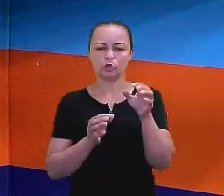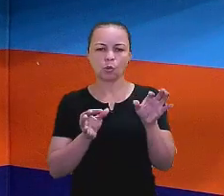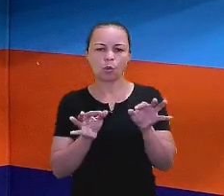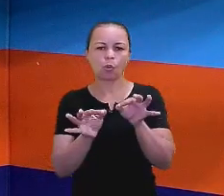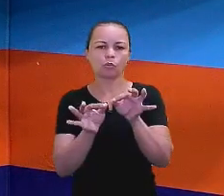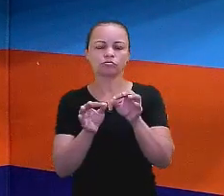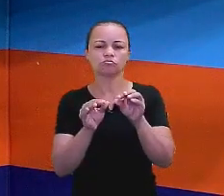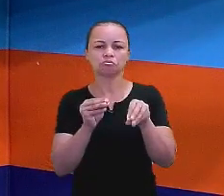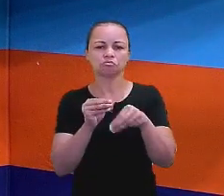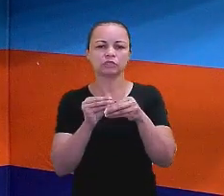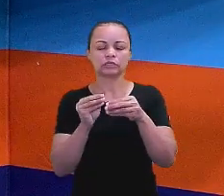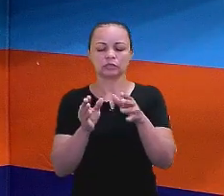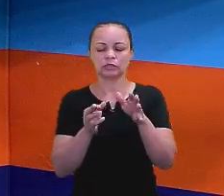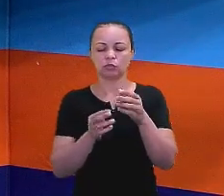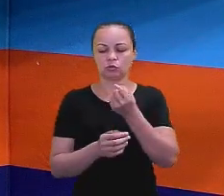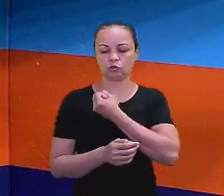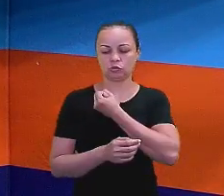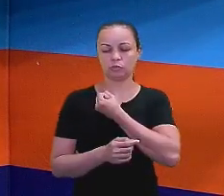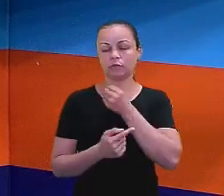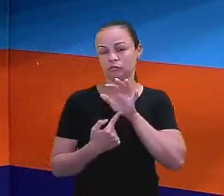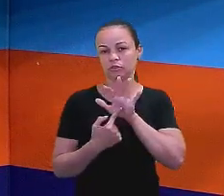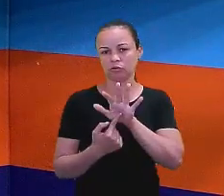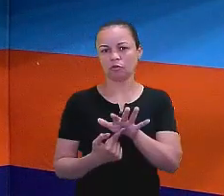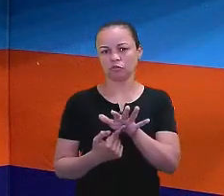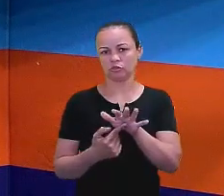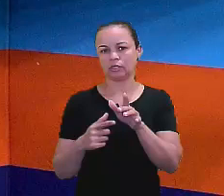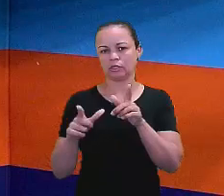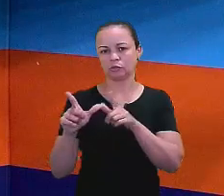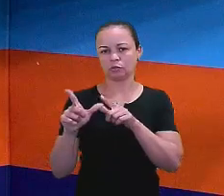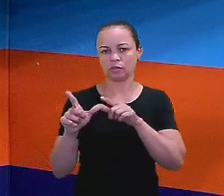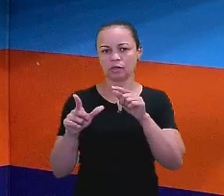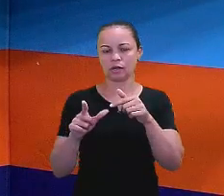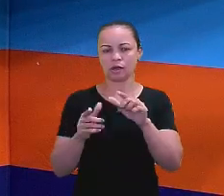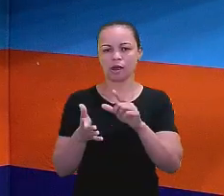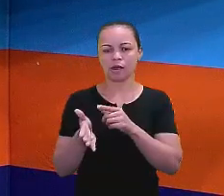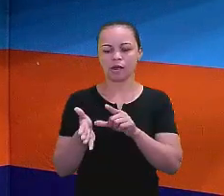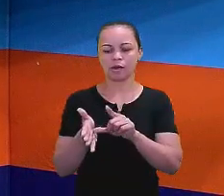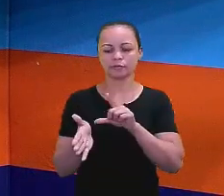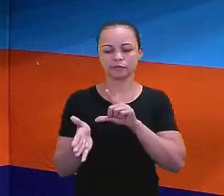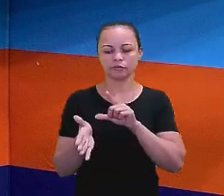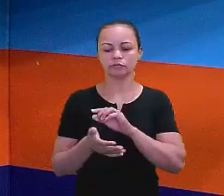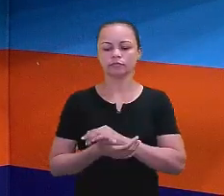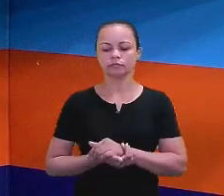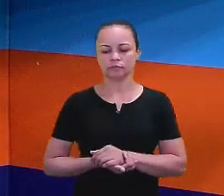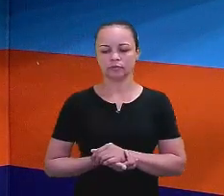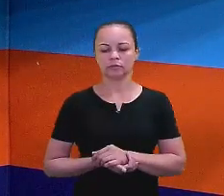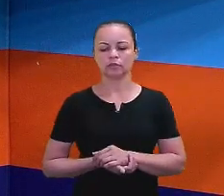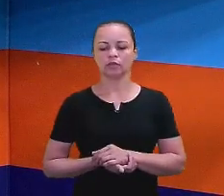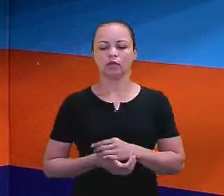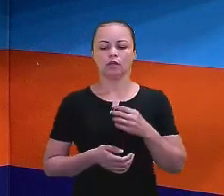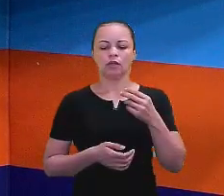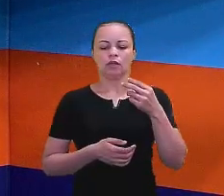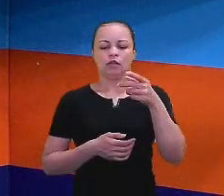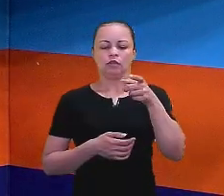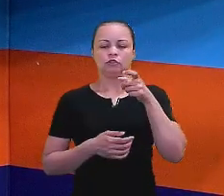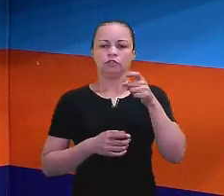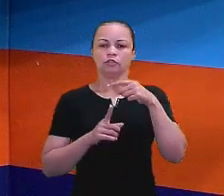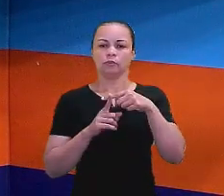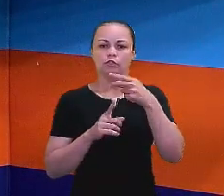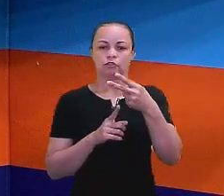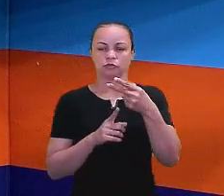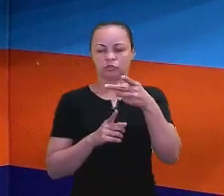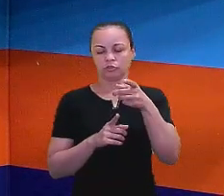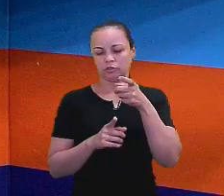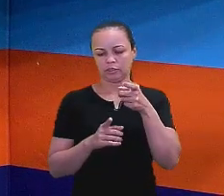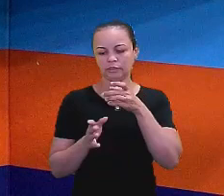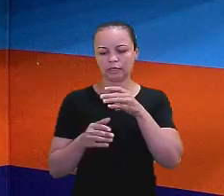os números que estão aparecendo na frente da letra, né? Aqui eu tenho 1 na frente desse x, 1 mais 2, 3, eu tenho 3x,